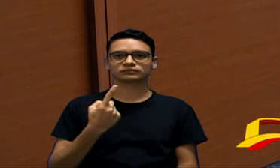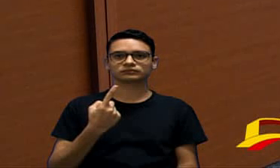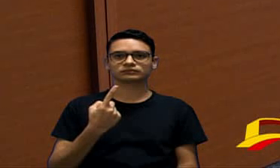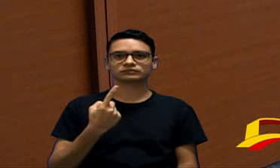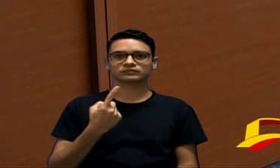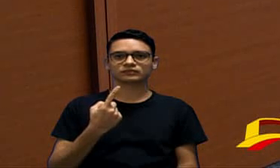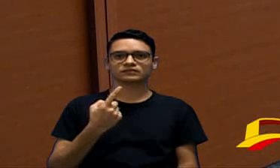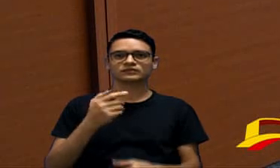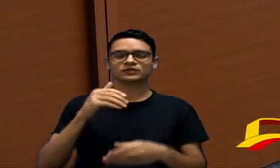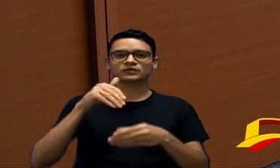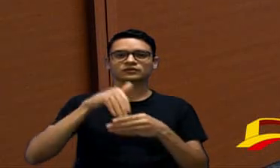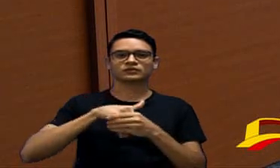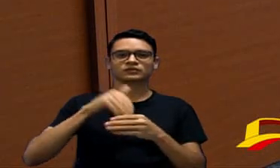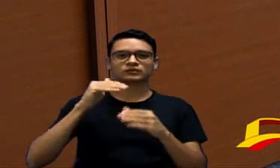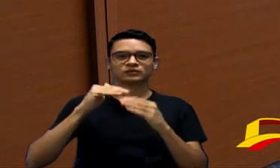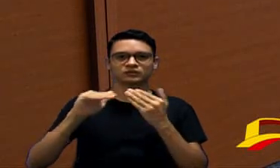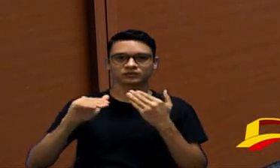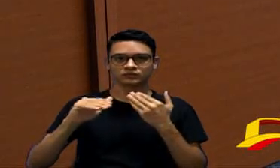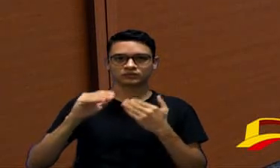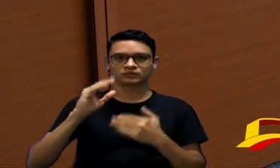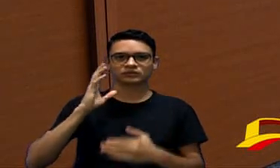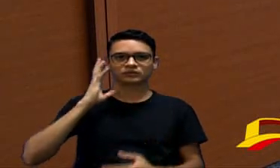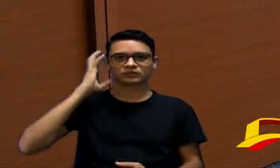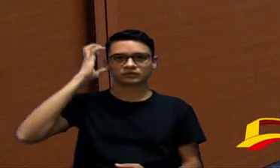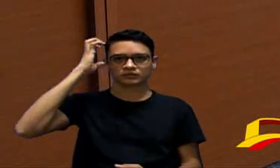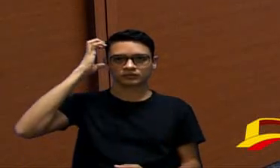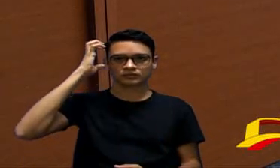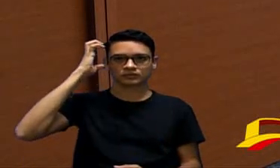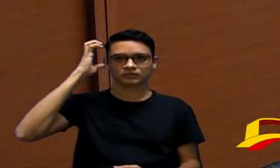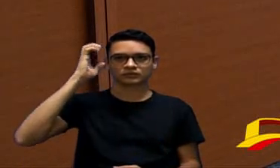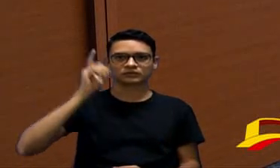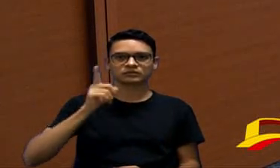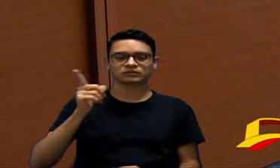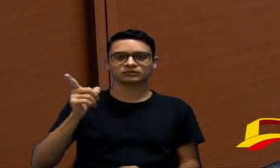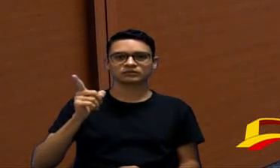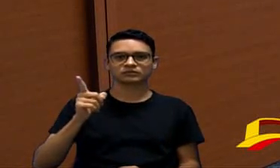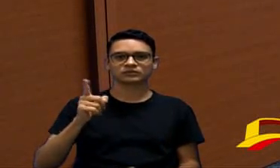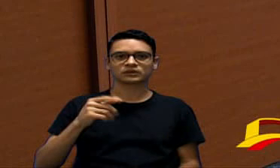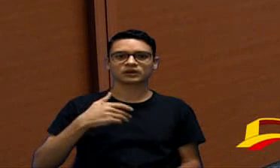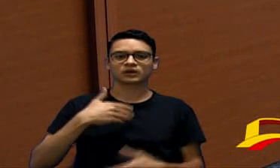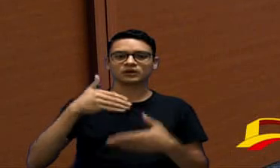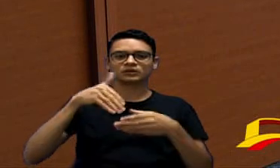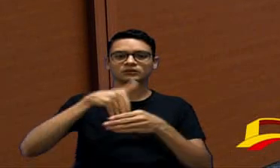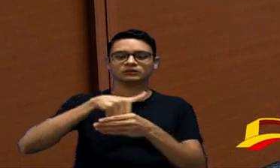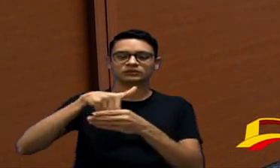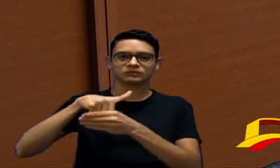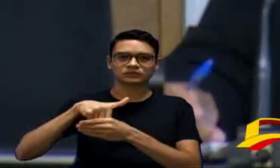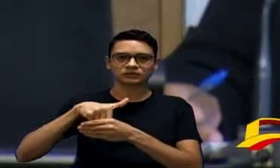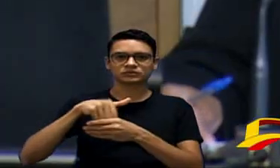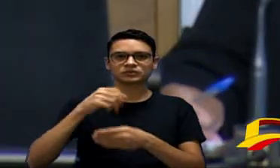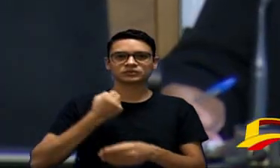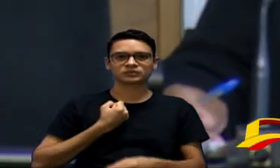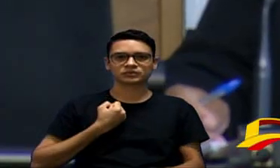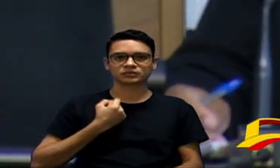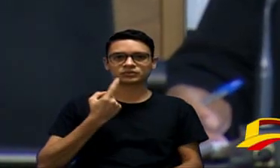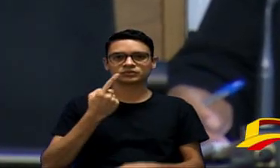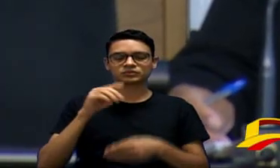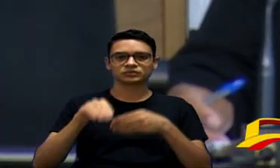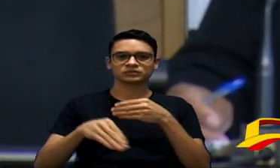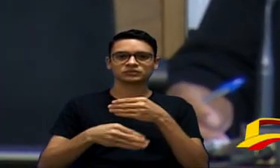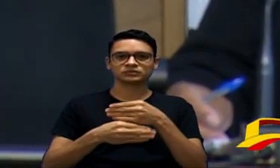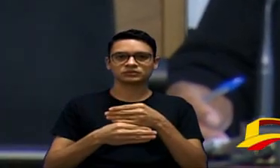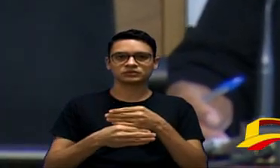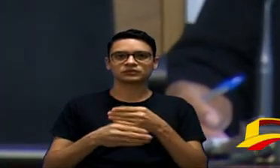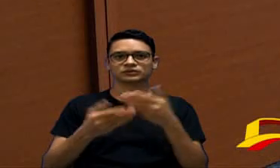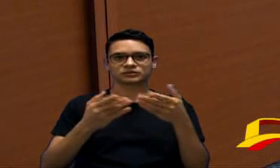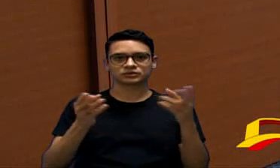O voto contrário de Vossa Excelência. Fernanda, o voto contrário da Fernanda. Eu coloco em votação a emenda número 1. Os vereadores que concordam,